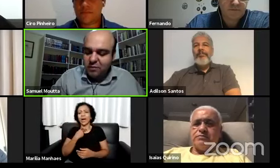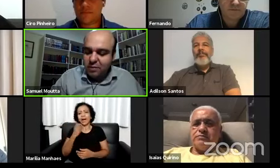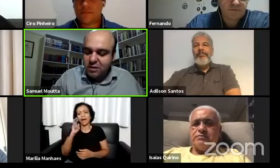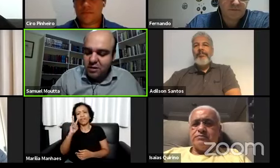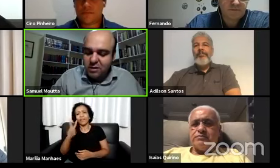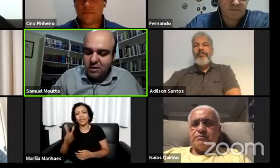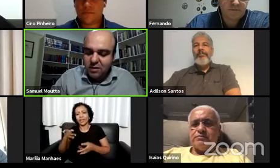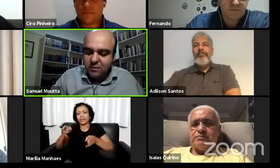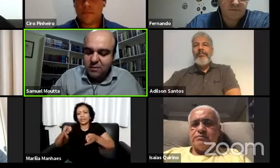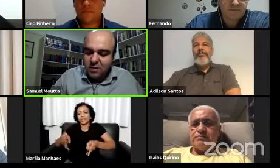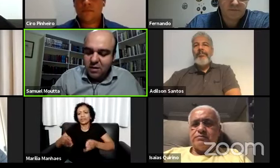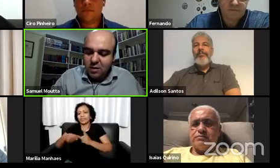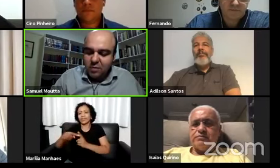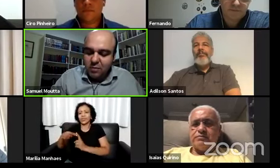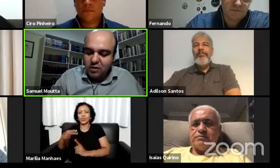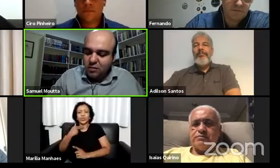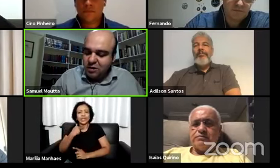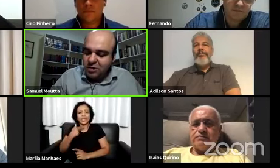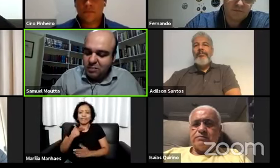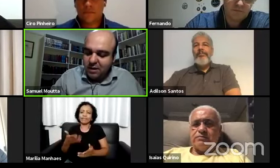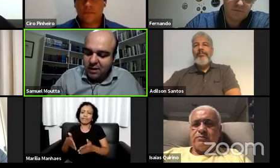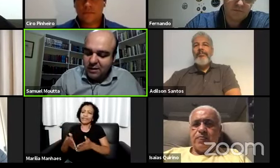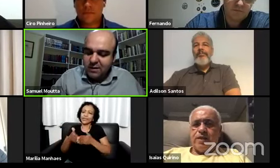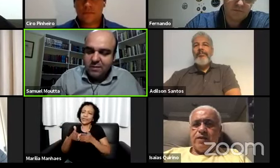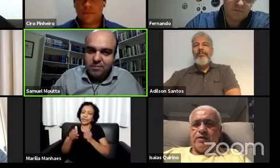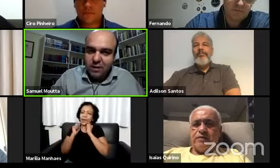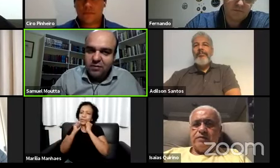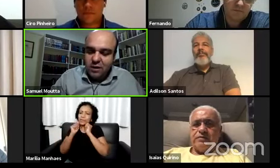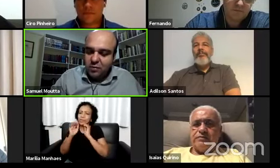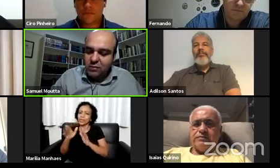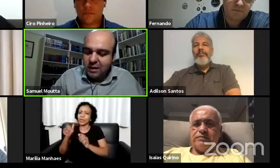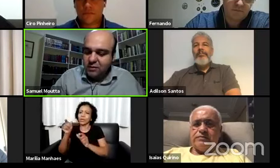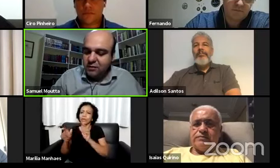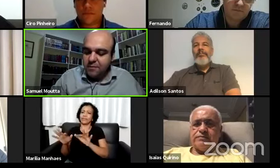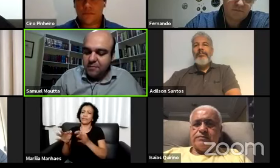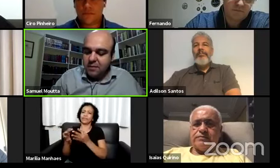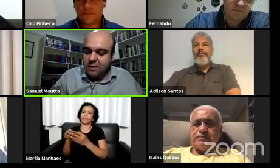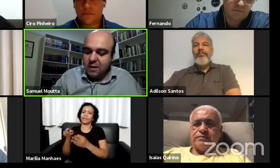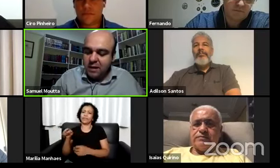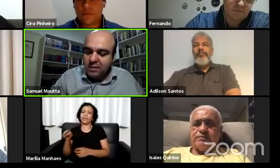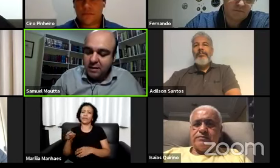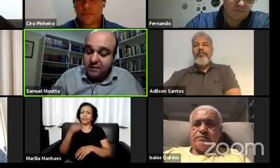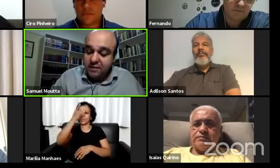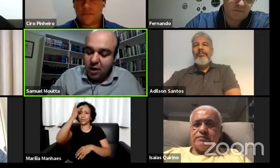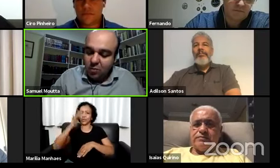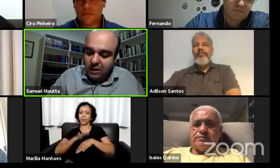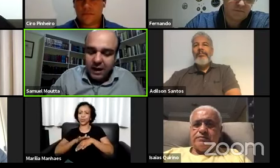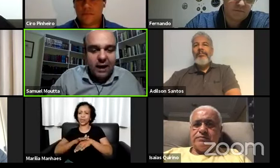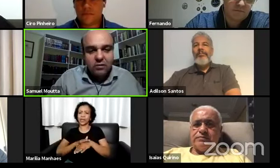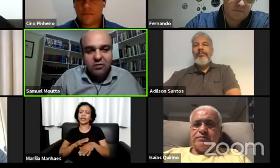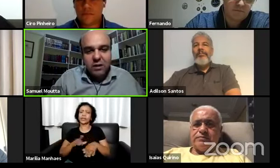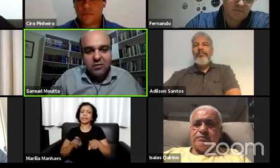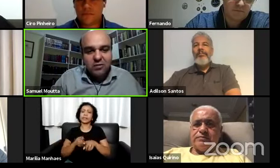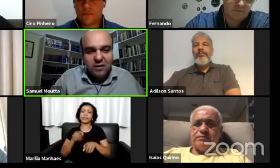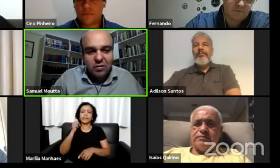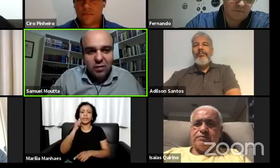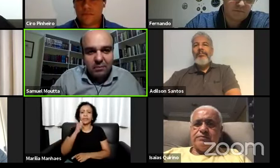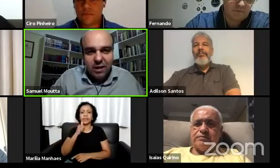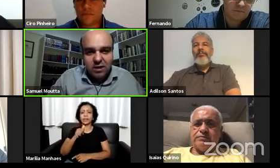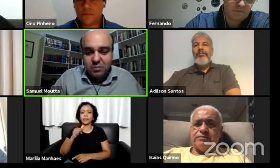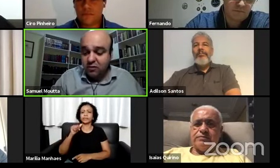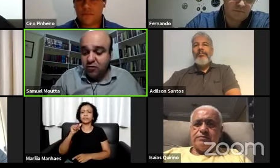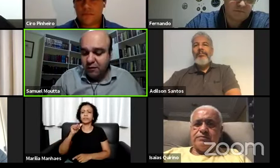de despedida. Então, é o momento de pedir pelos enlutados. Também a irmã Selma, que é lá do Espírito